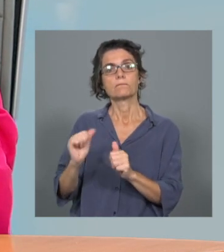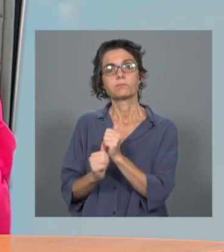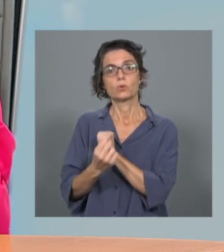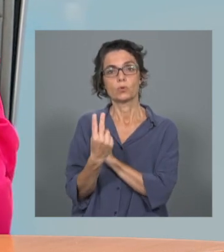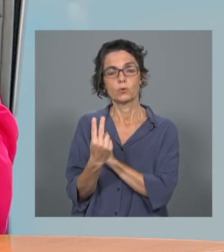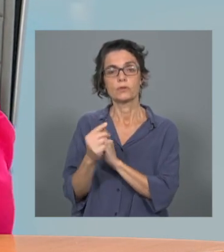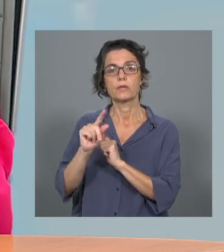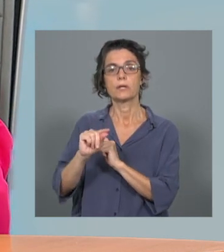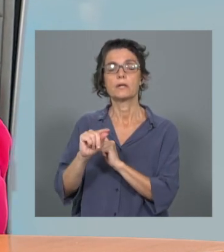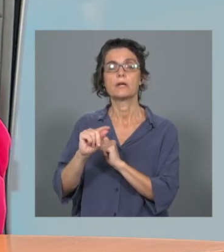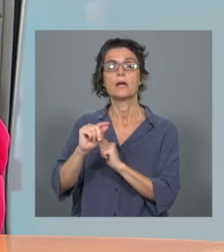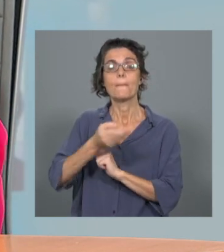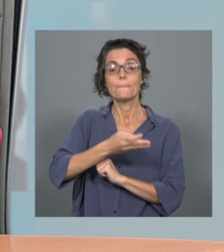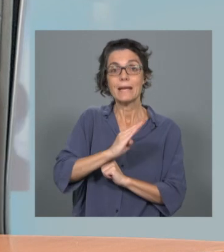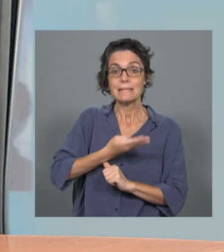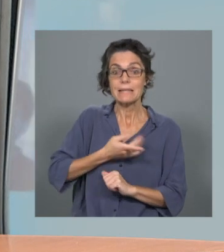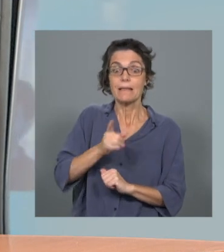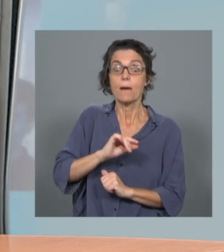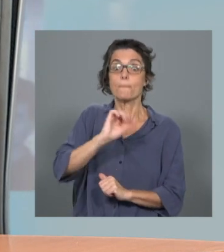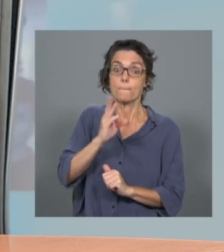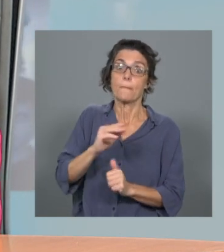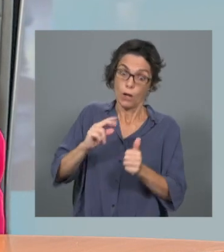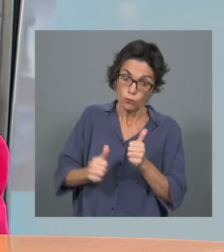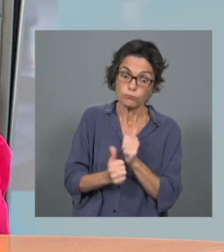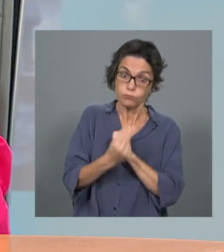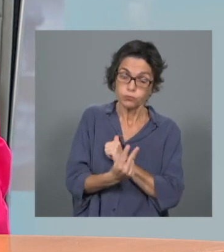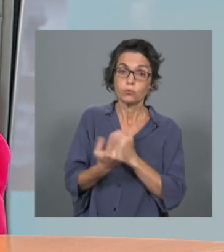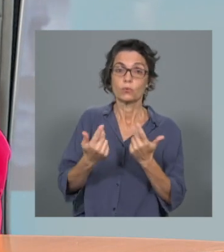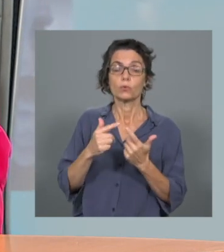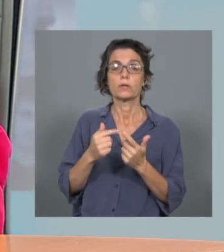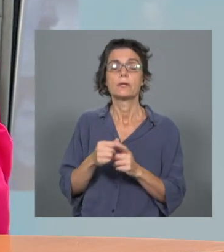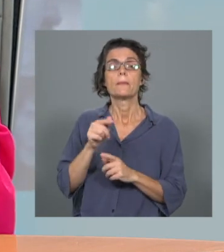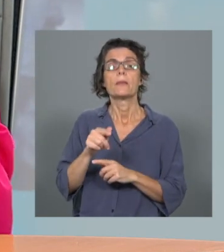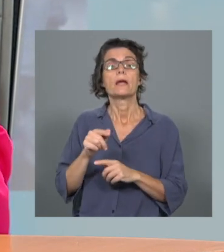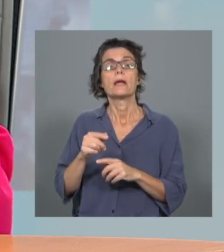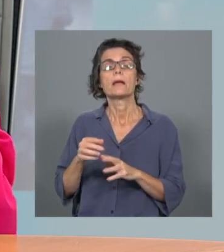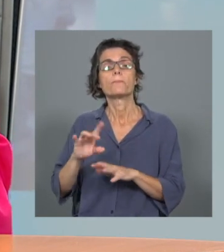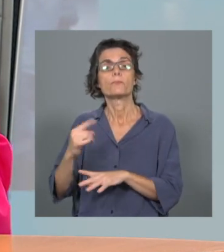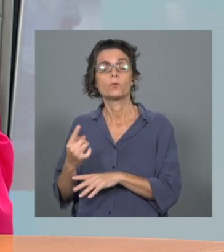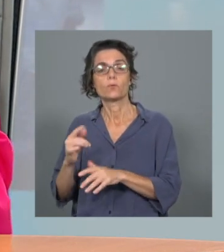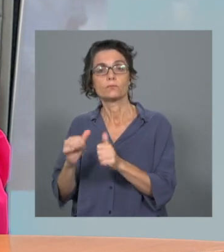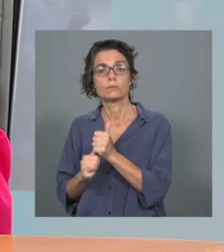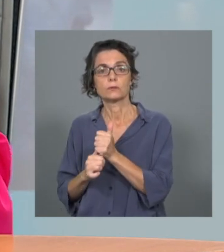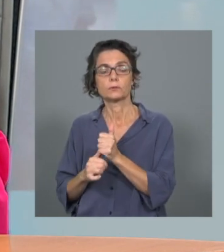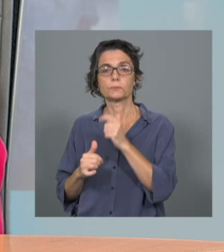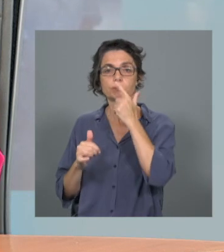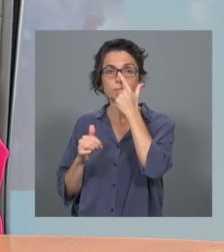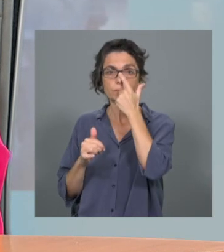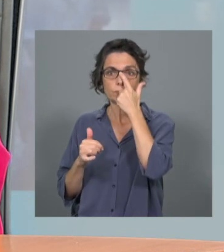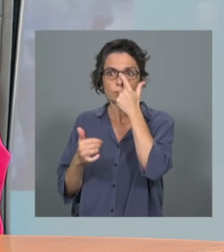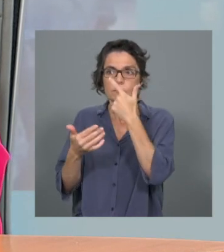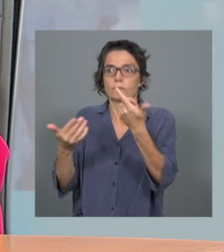e o PSD tem outros 2 vereadores e o Nós Cidadãos tem 1 vereador. Portanto, não há aqui